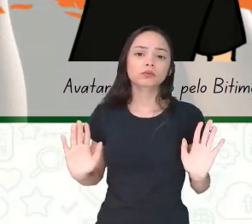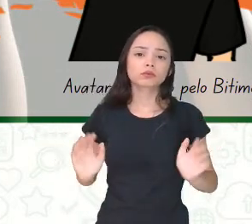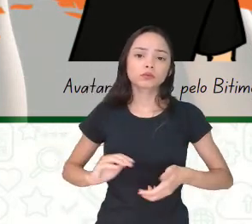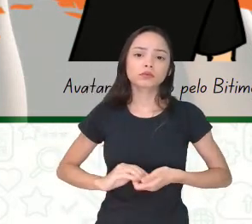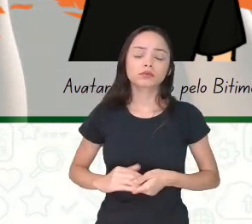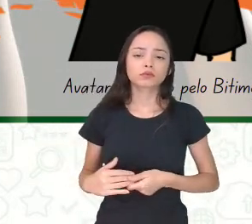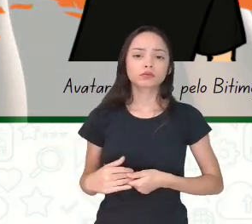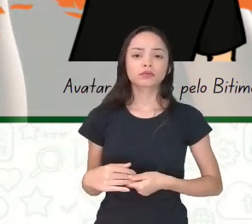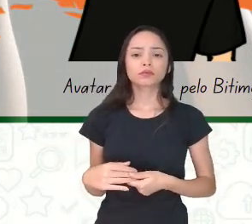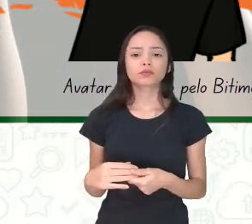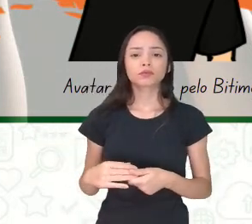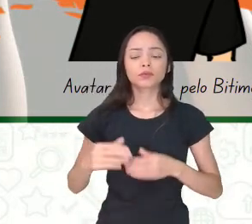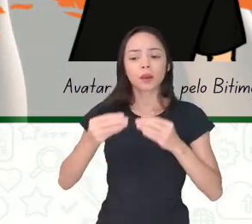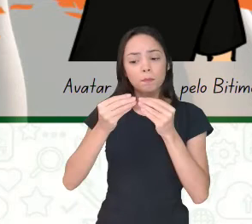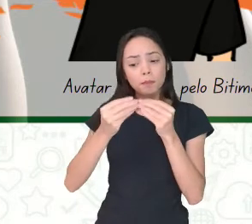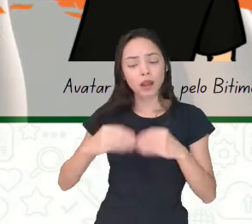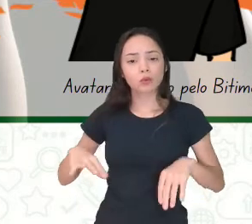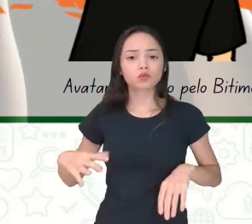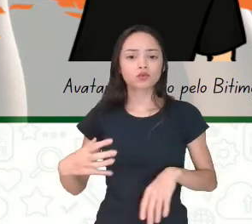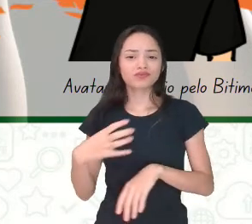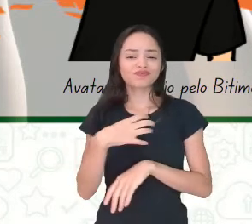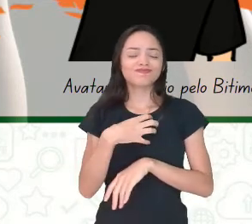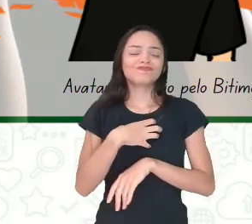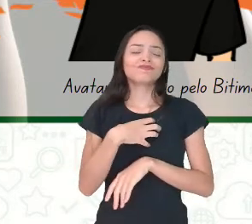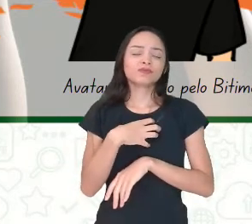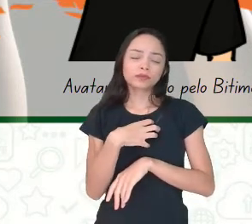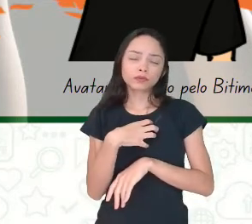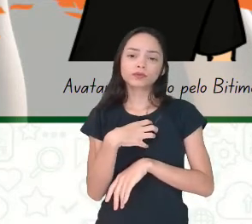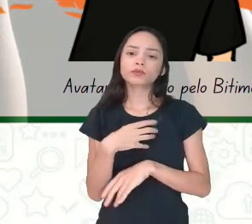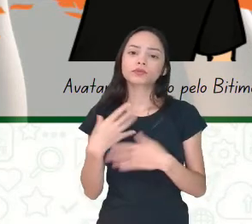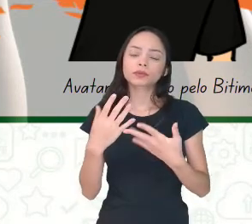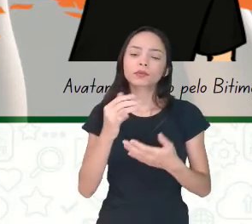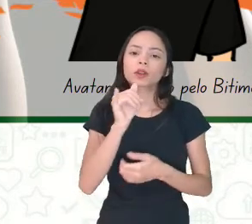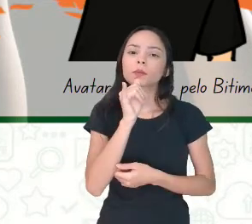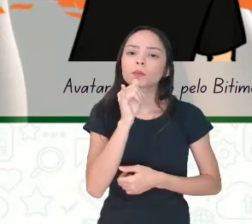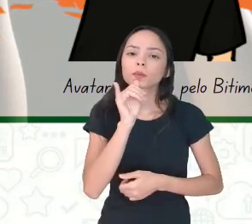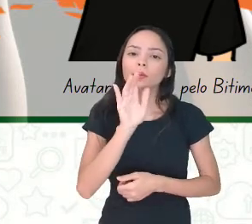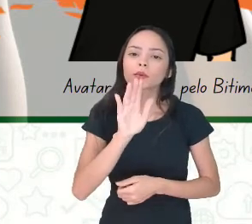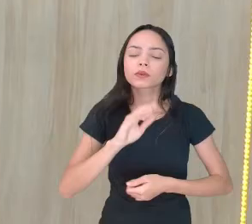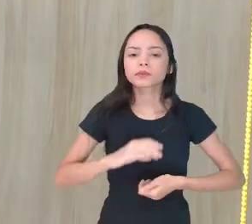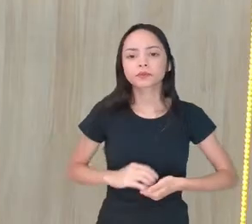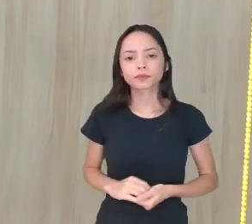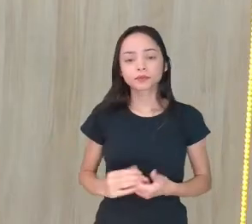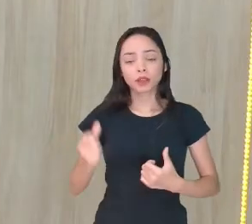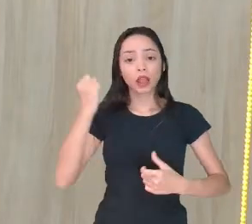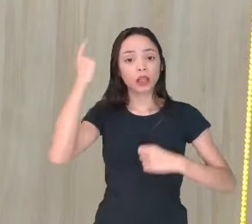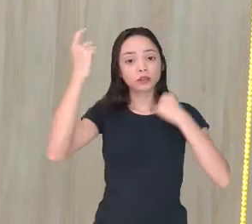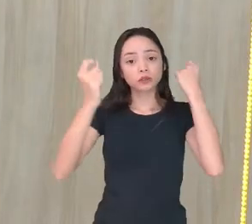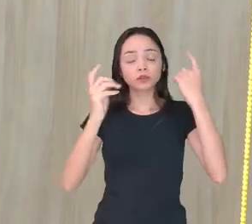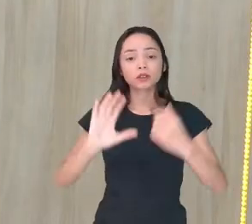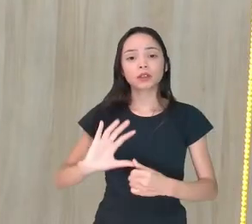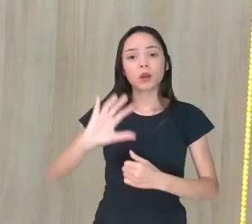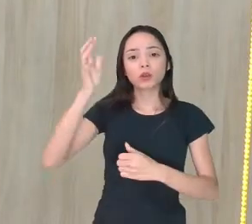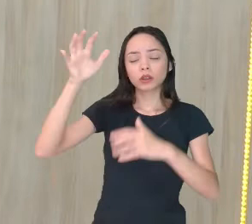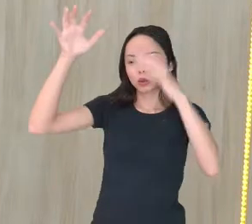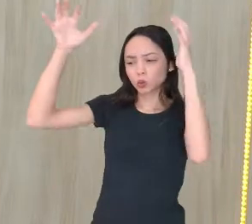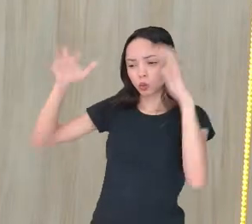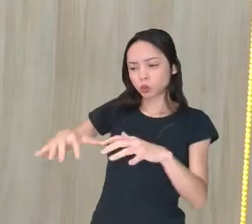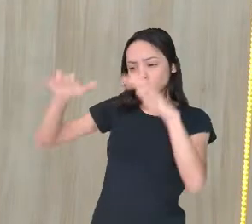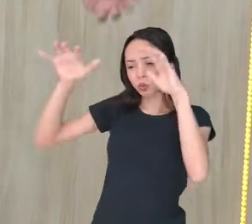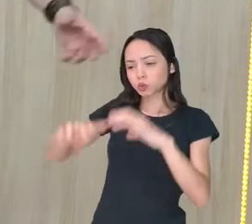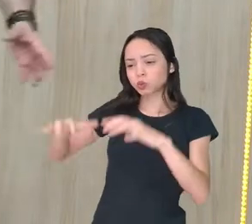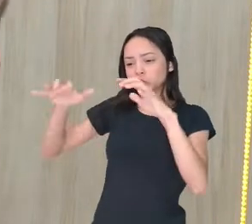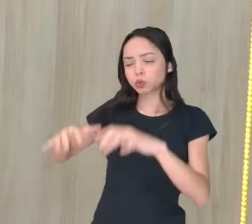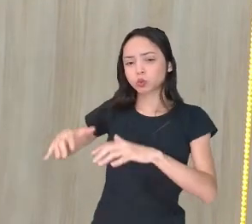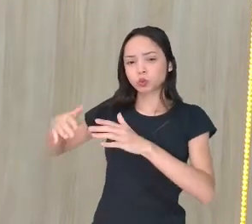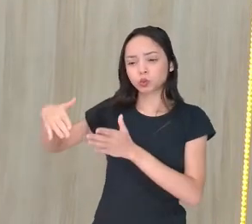alguma forma, lhe prejudicado de alguma forma, né? Então, por exemplo, às vezes acontece de choveu, aí abrir um